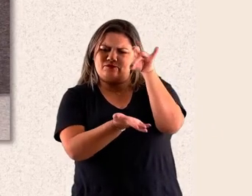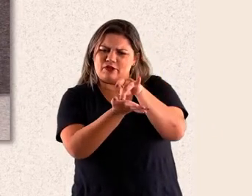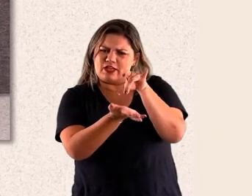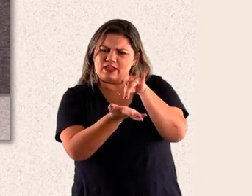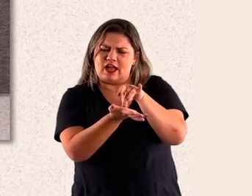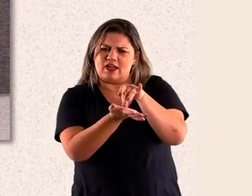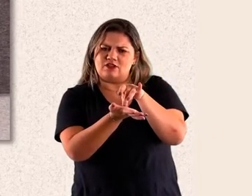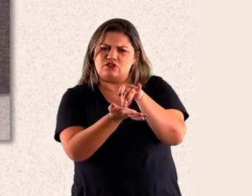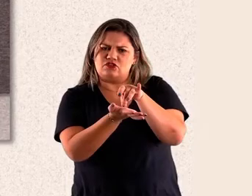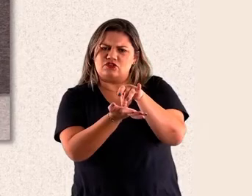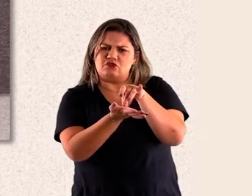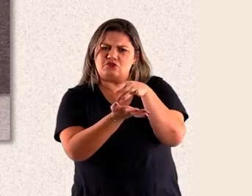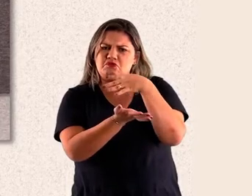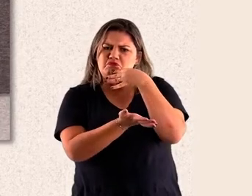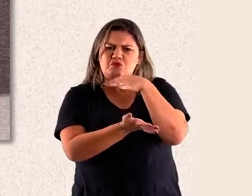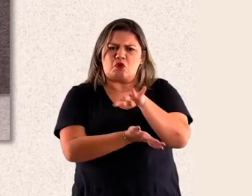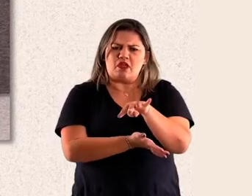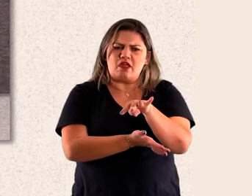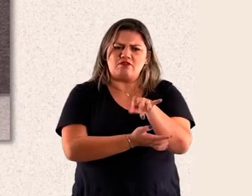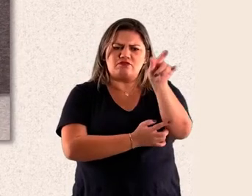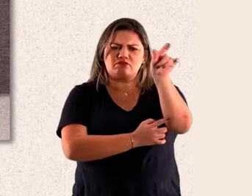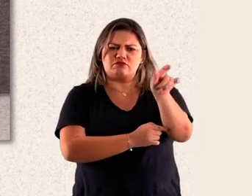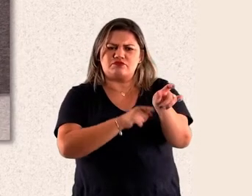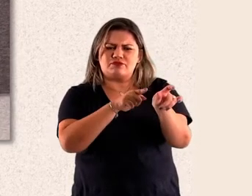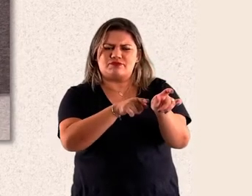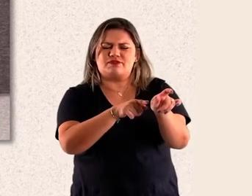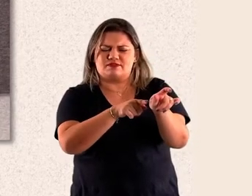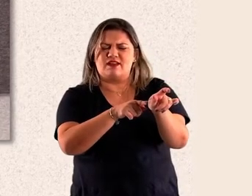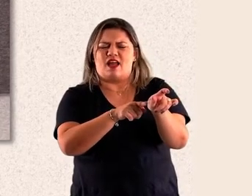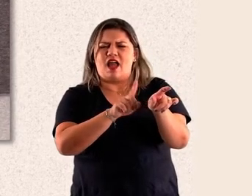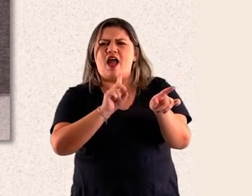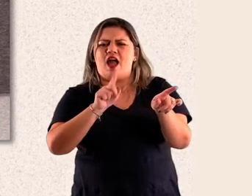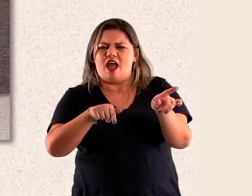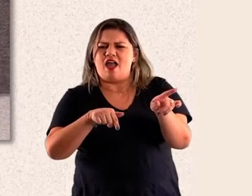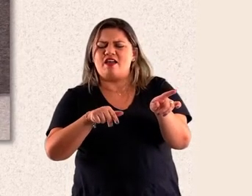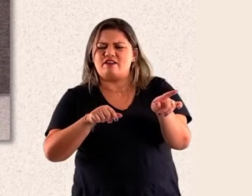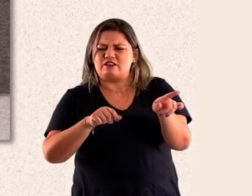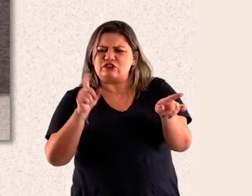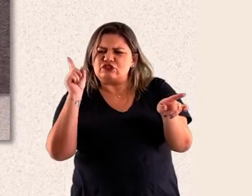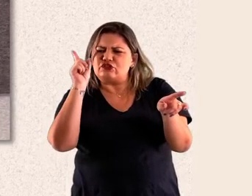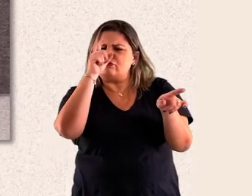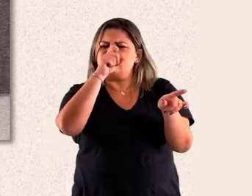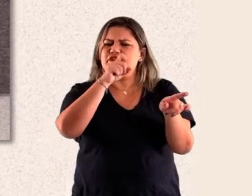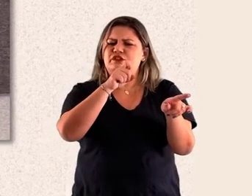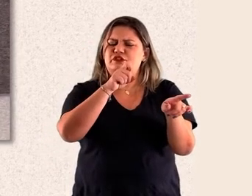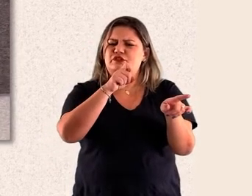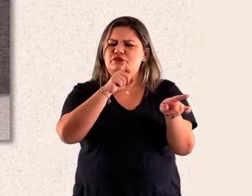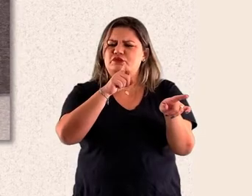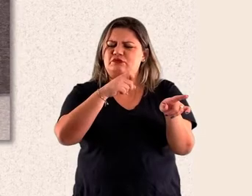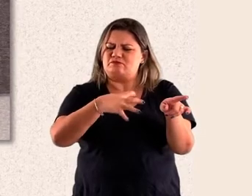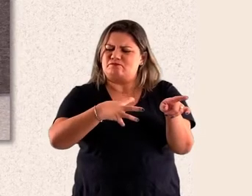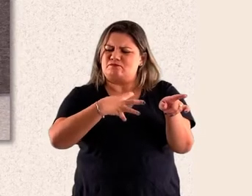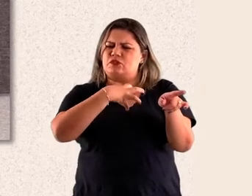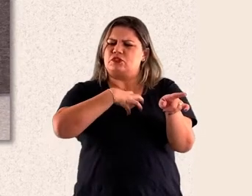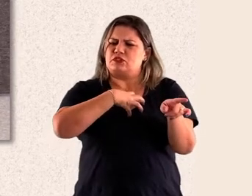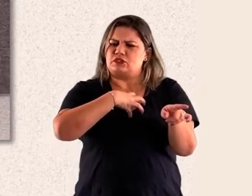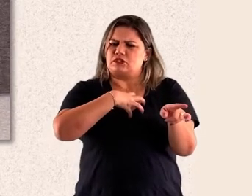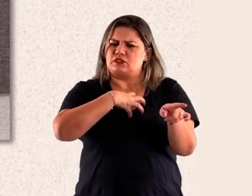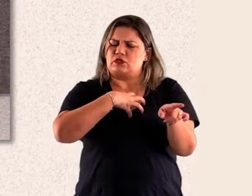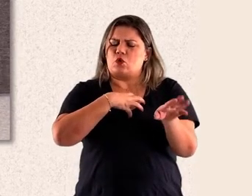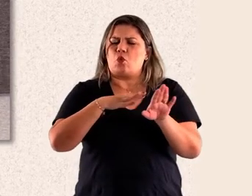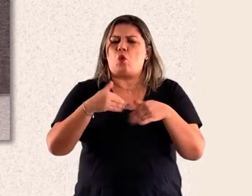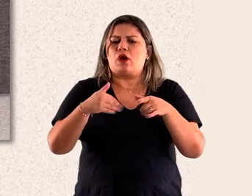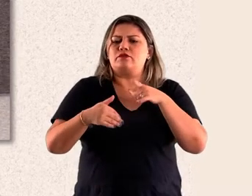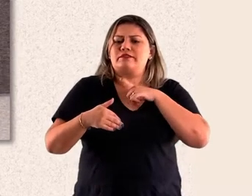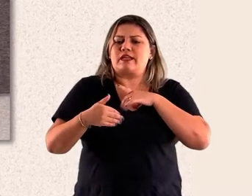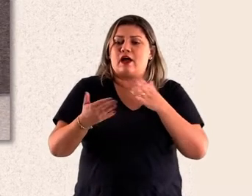conheço esse outro talvez fique mais difícil de internalizá-lo aí quando a gente tá fechado do nosso gabinete